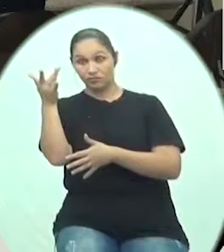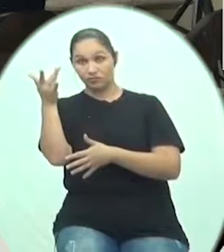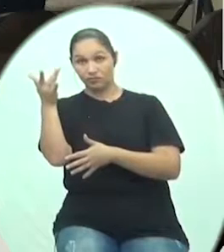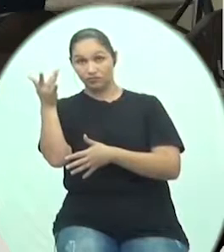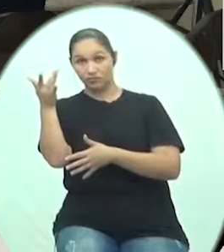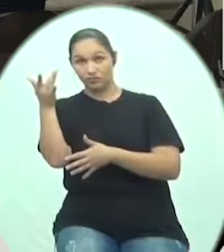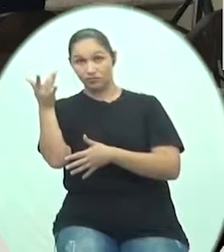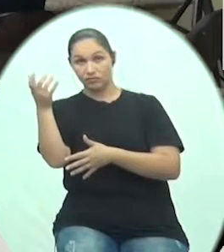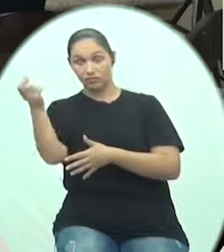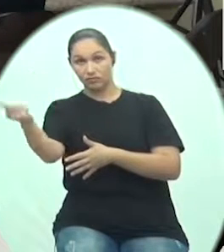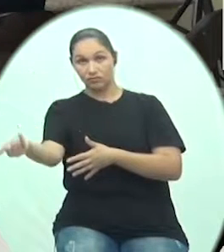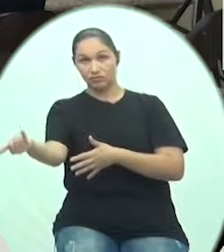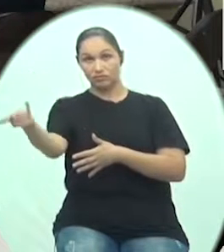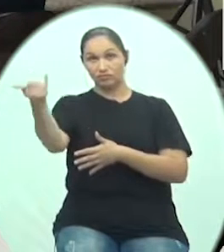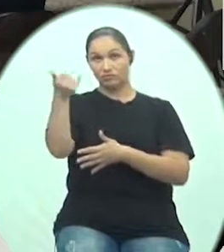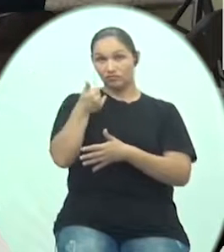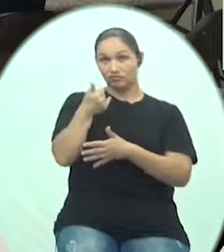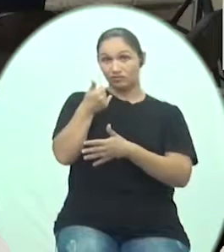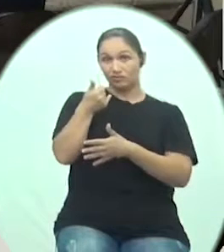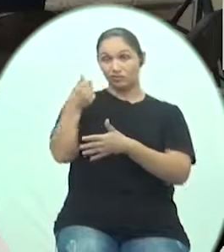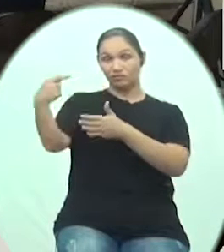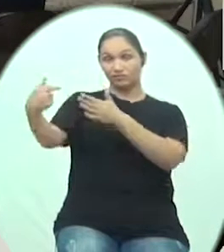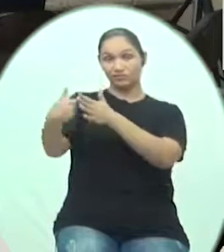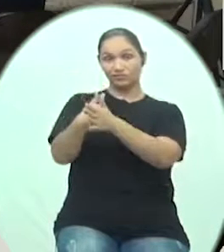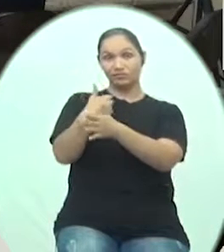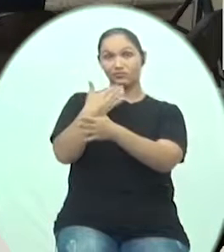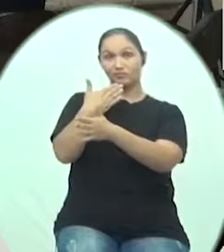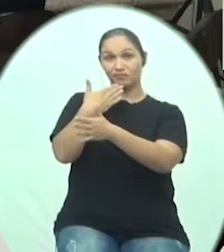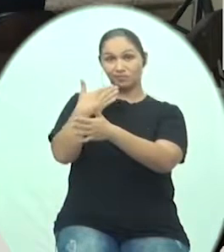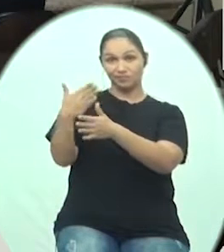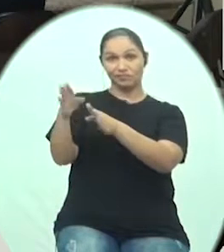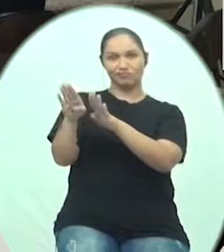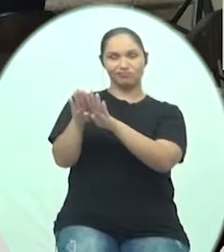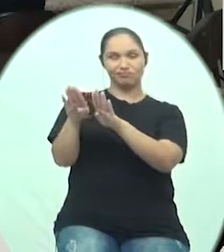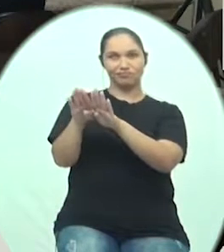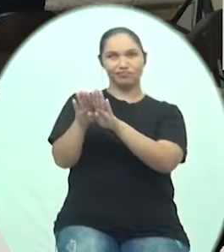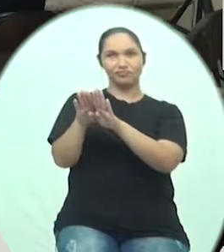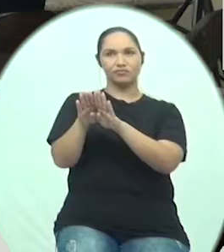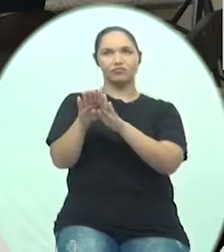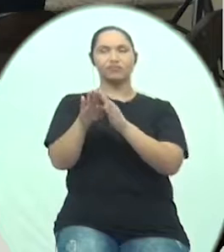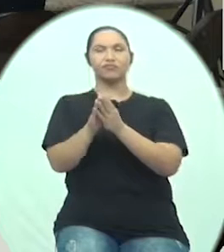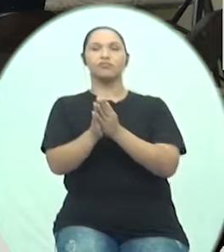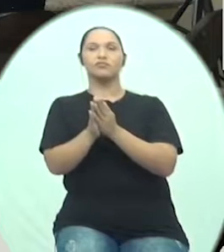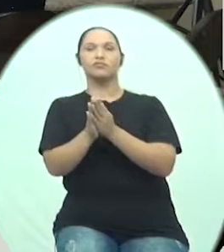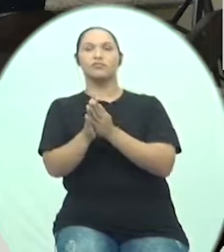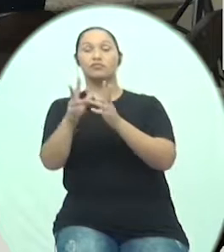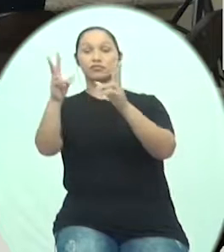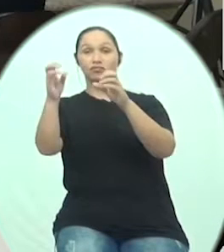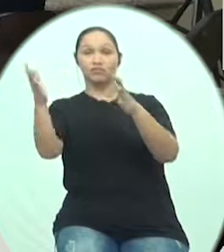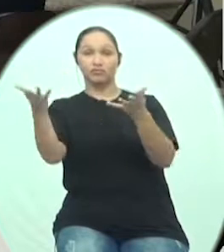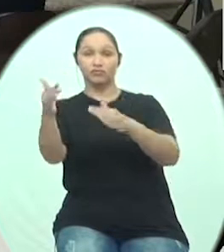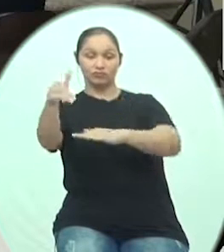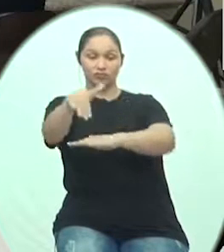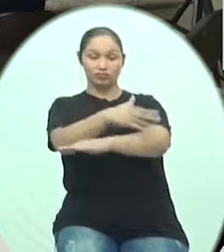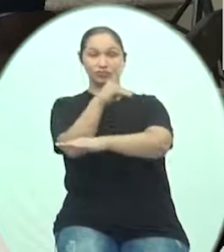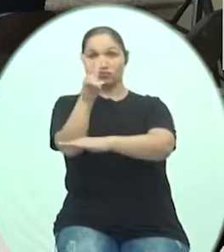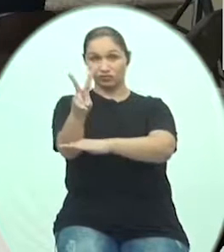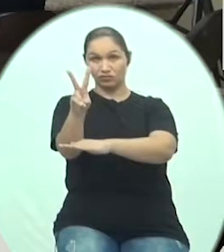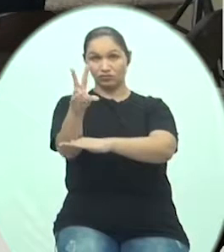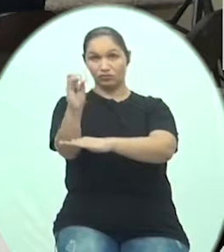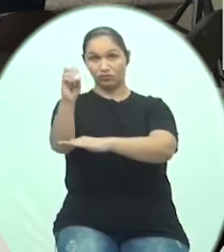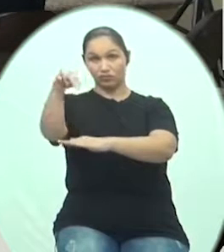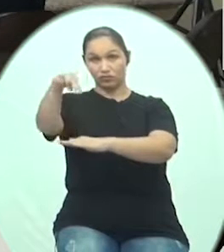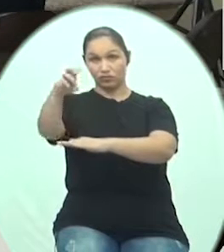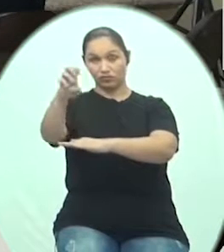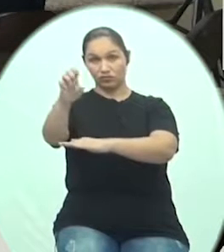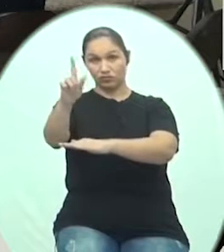um mandou esse esse vídeo ali a gente sempre passa ali também dessas duas ruas né da côn Manuel GCA aqui até a semana passada o vereador Júlio Camis